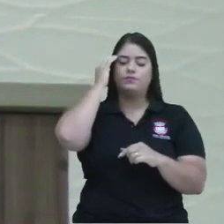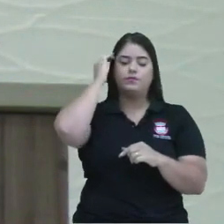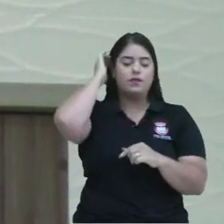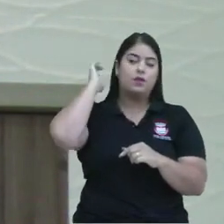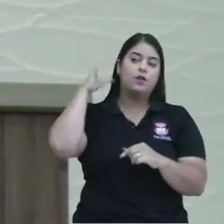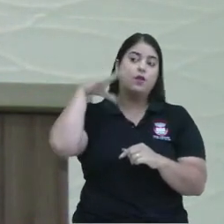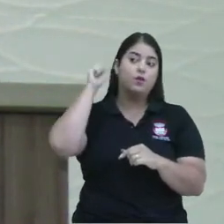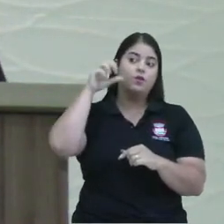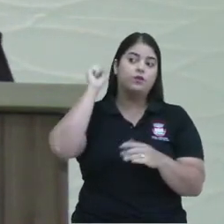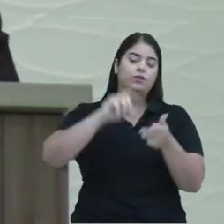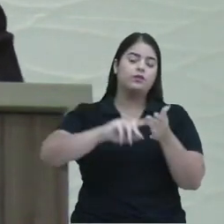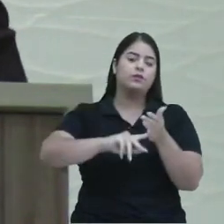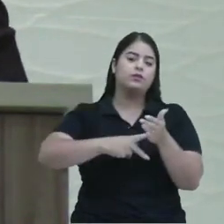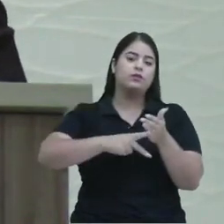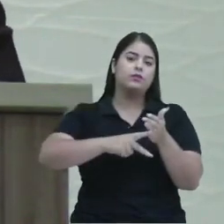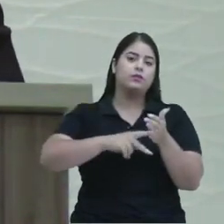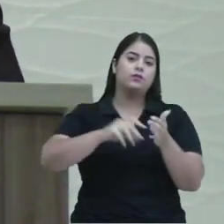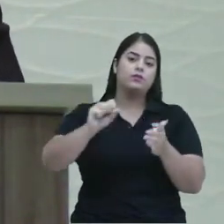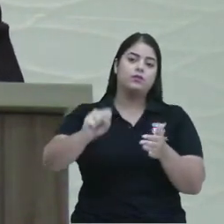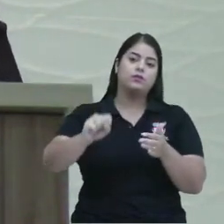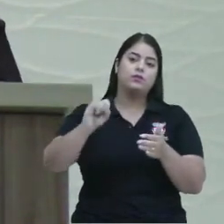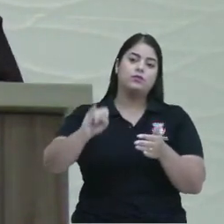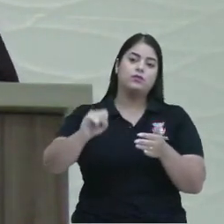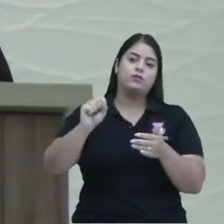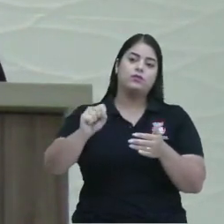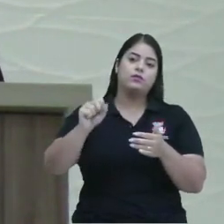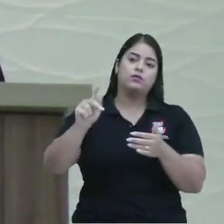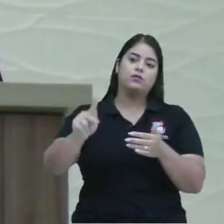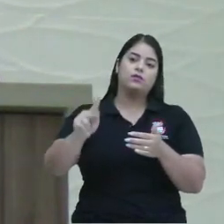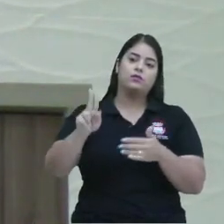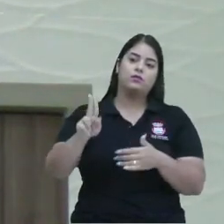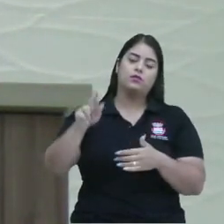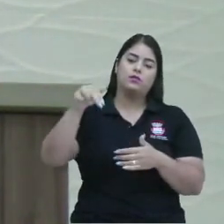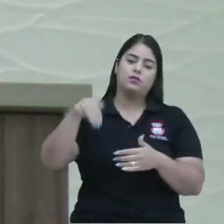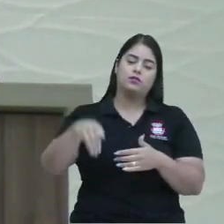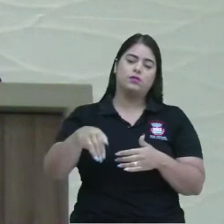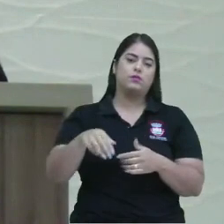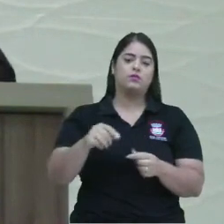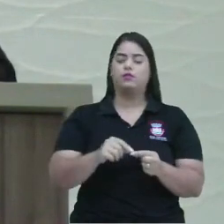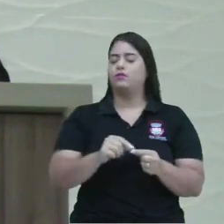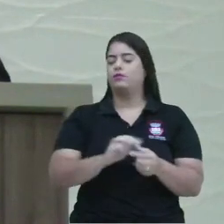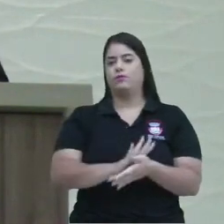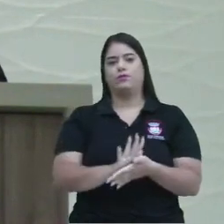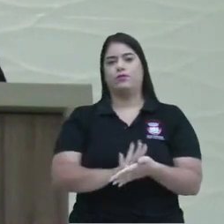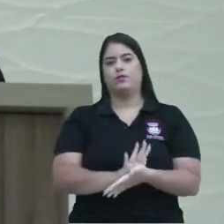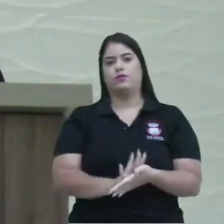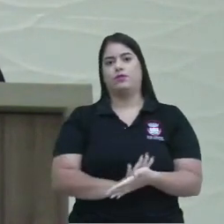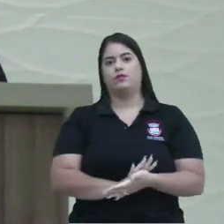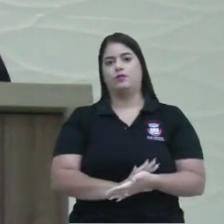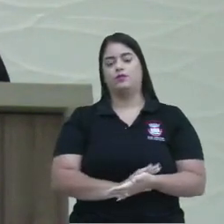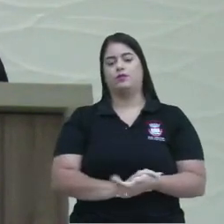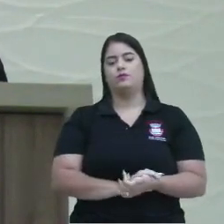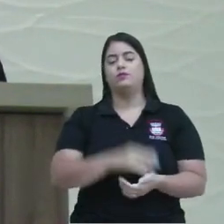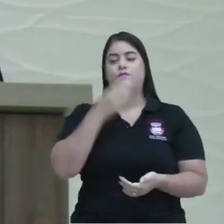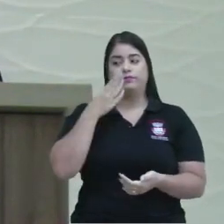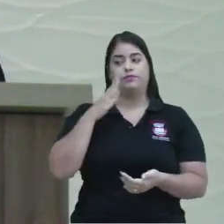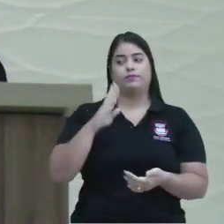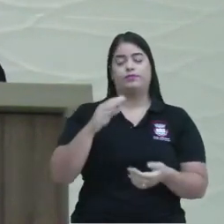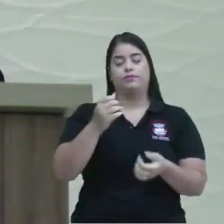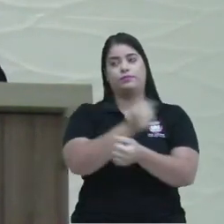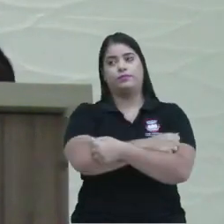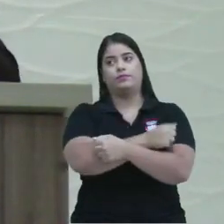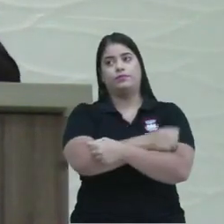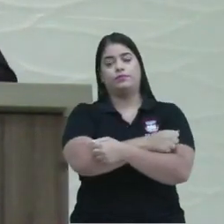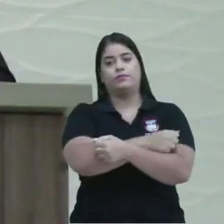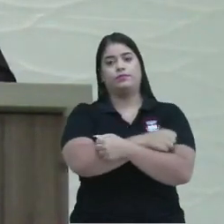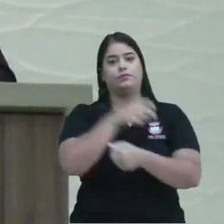escutado o CISPUM, a gente não estava discutindo isso aqui. Mas ele não foi, como não fez muitas coisas que está por aí prometido. Então, um forte abraço e